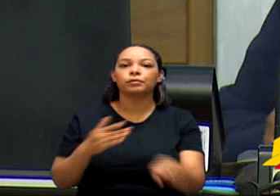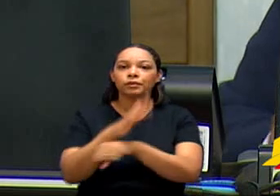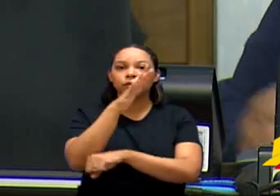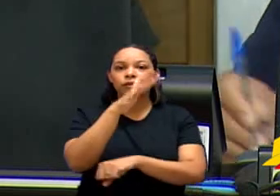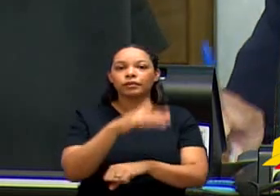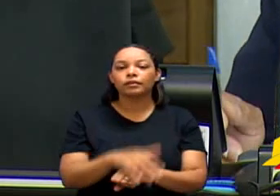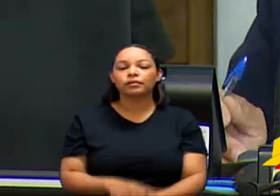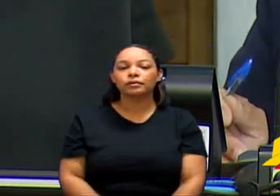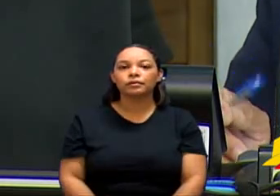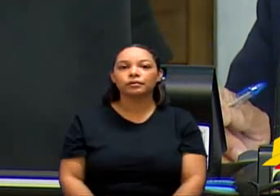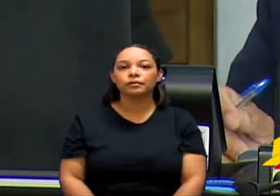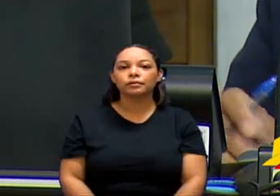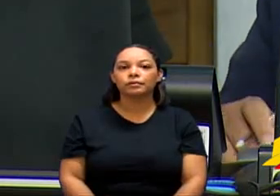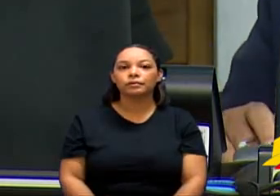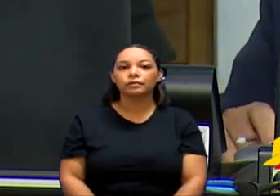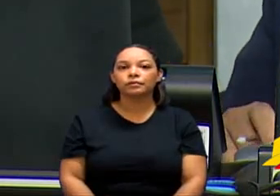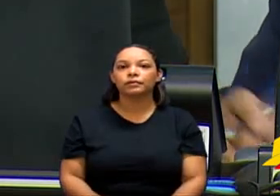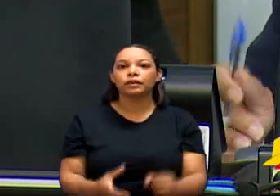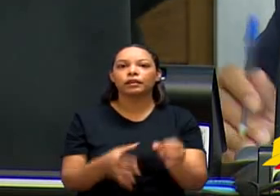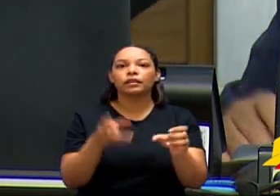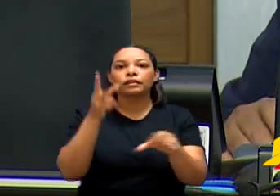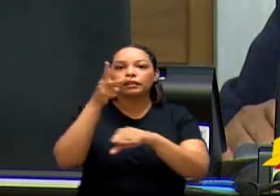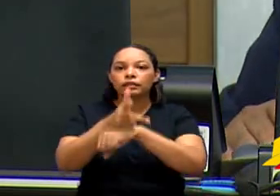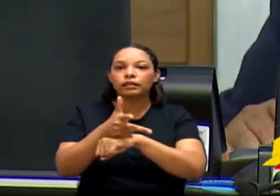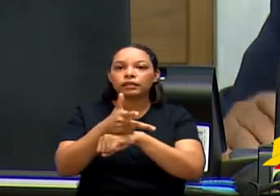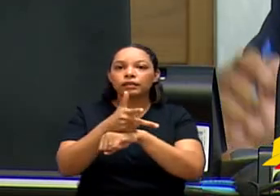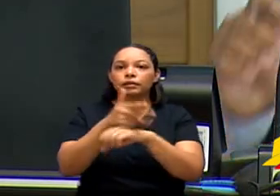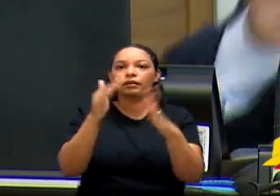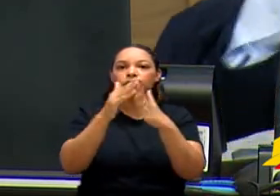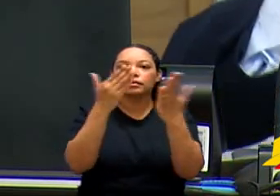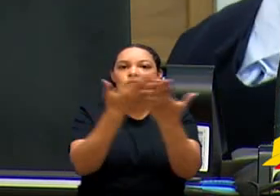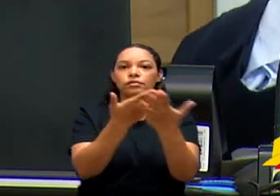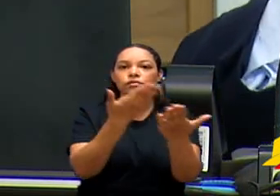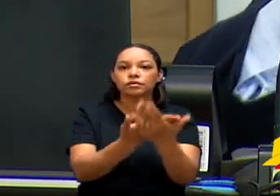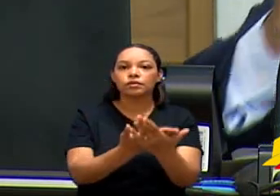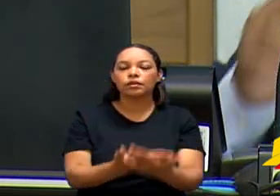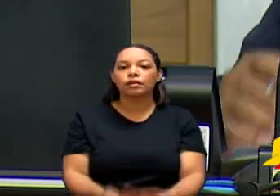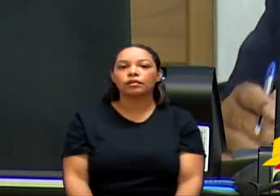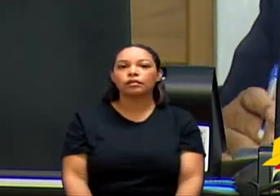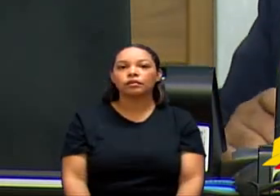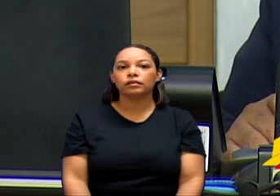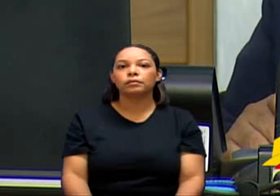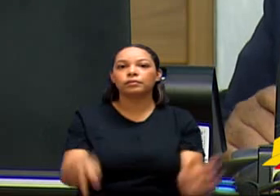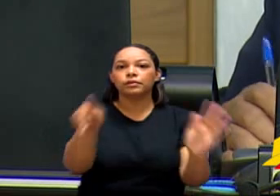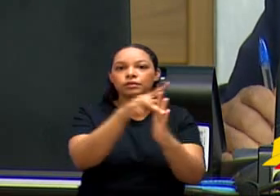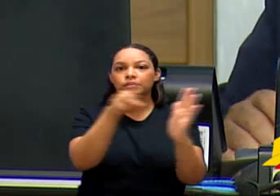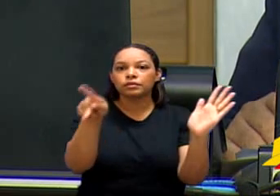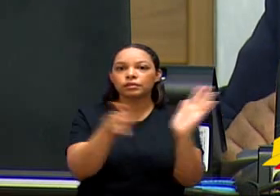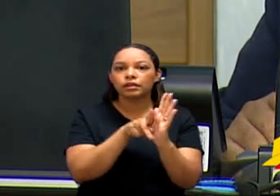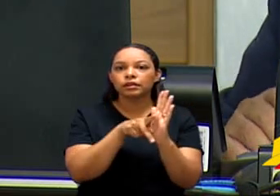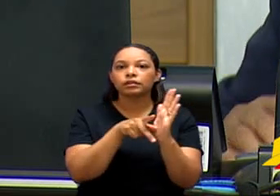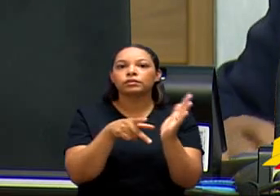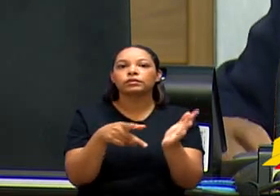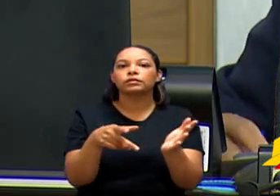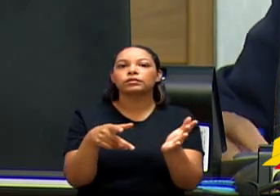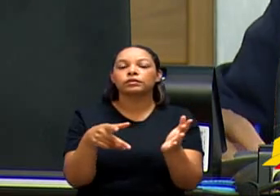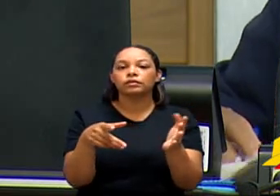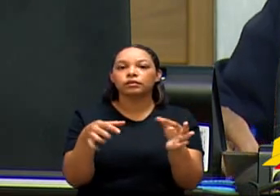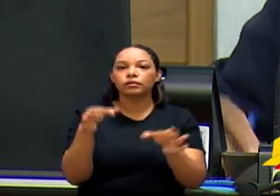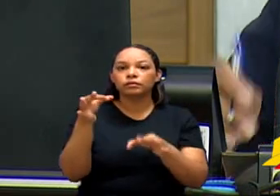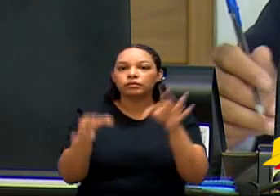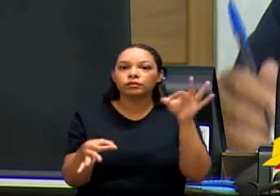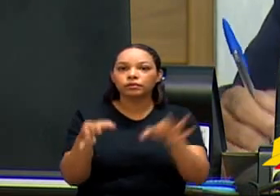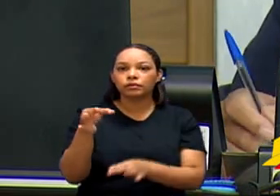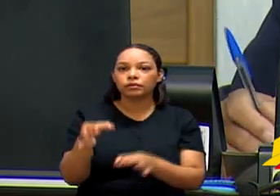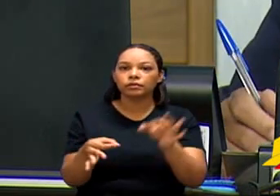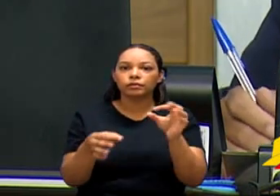aprovado. De câmara nas escolas. Em segunda discussão. Projeto agora em primeira discussão, que é do Executivo,